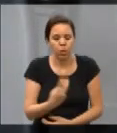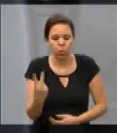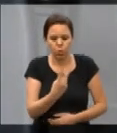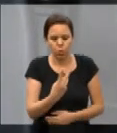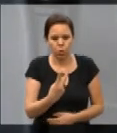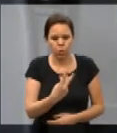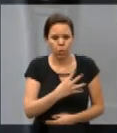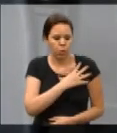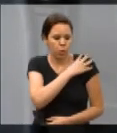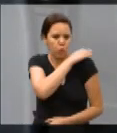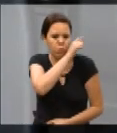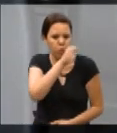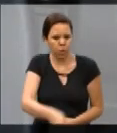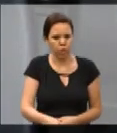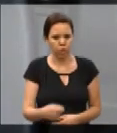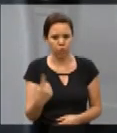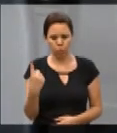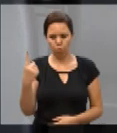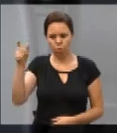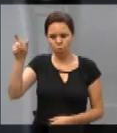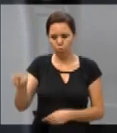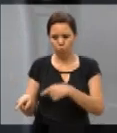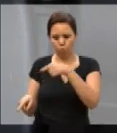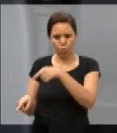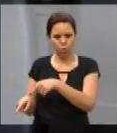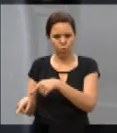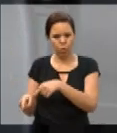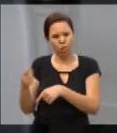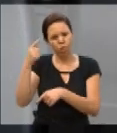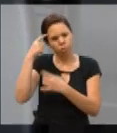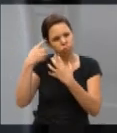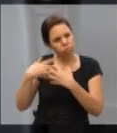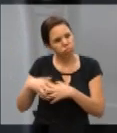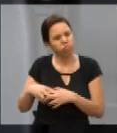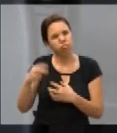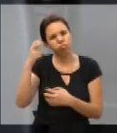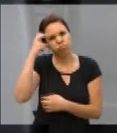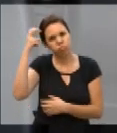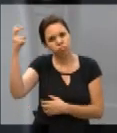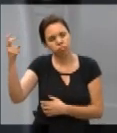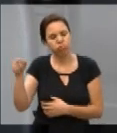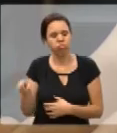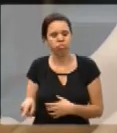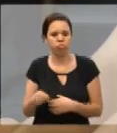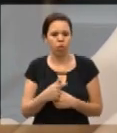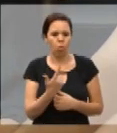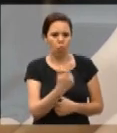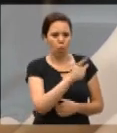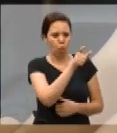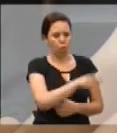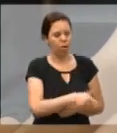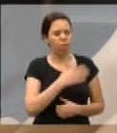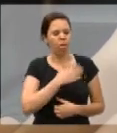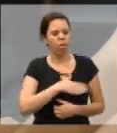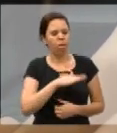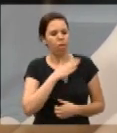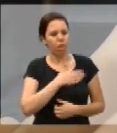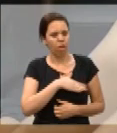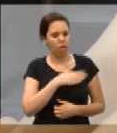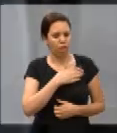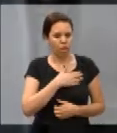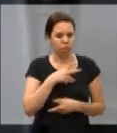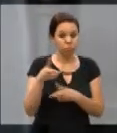detetives, um extremamente, né, pensante, inteligente, né? E o outro mais pacato, mas mais